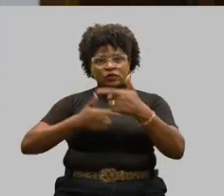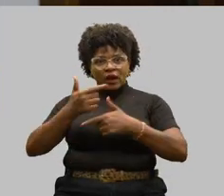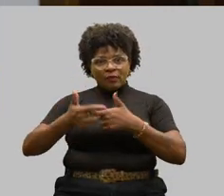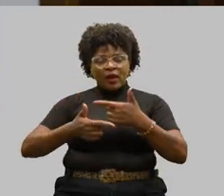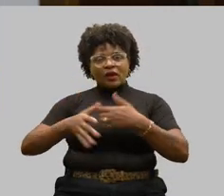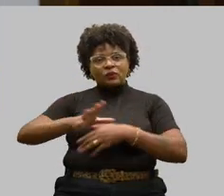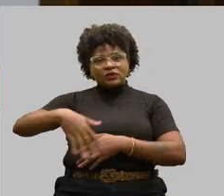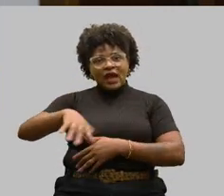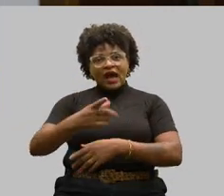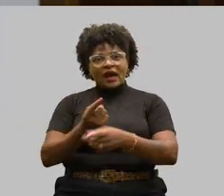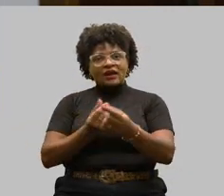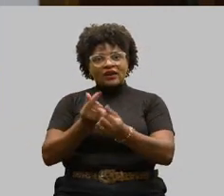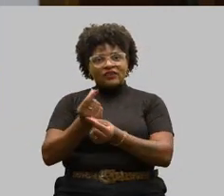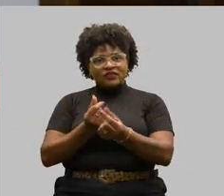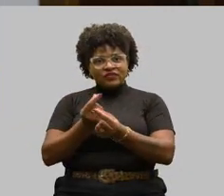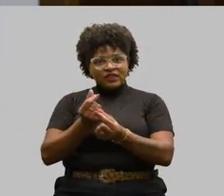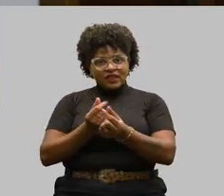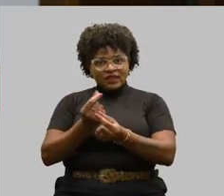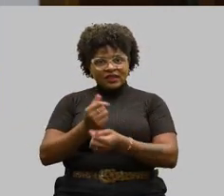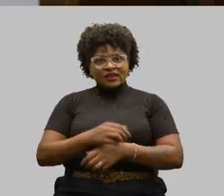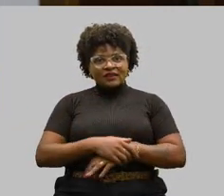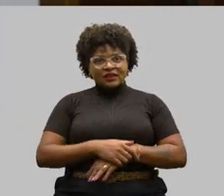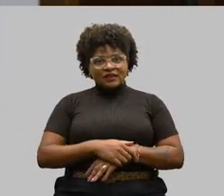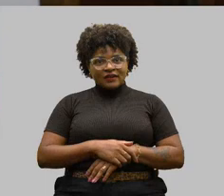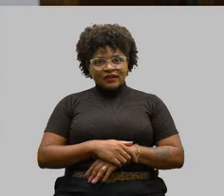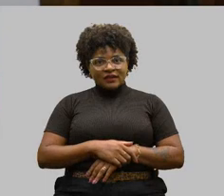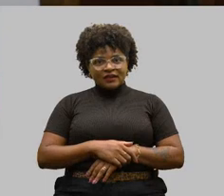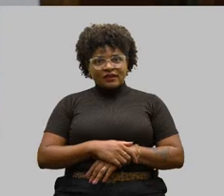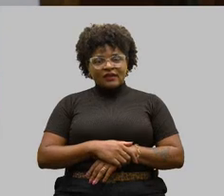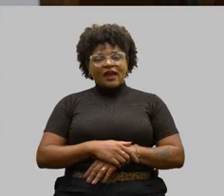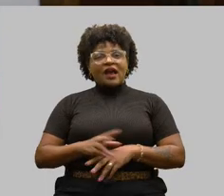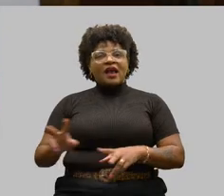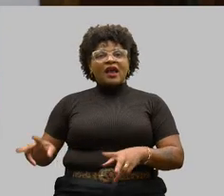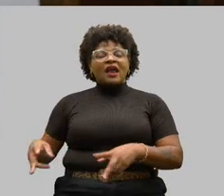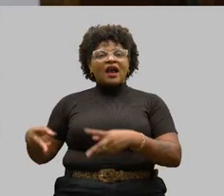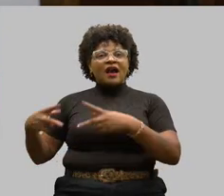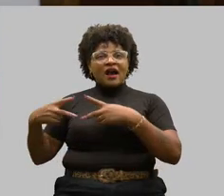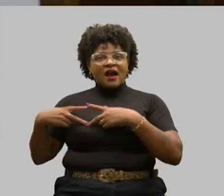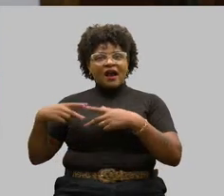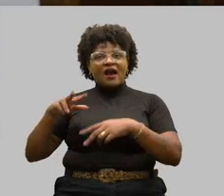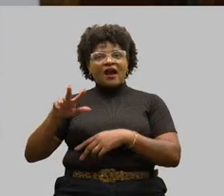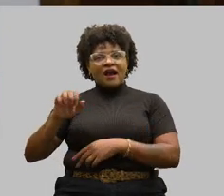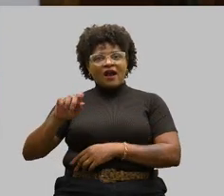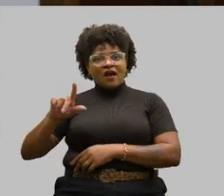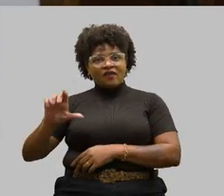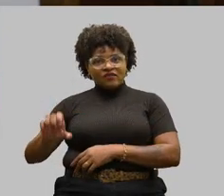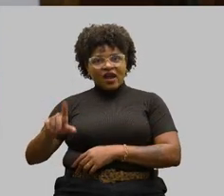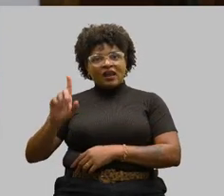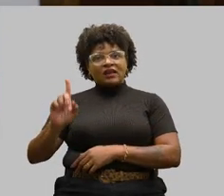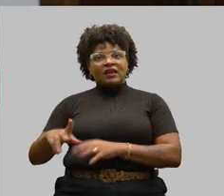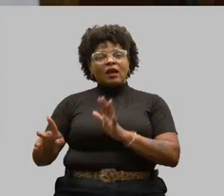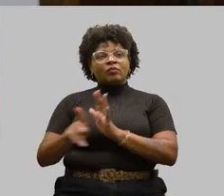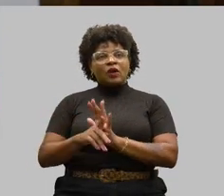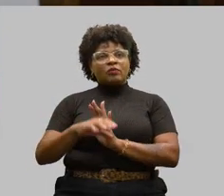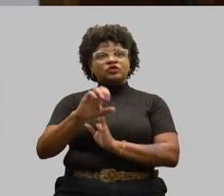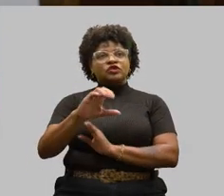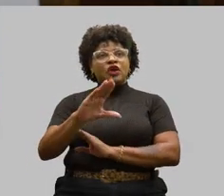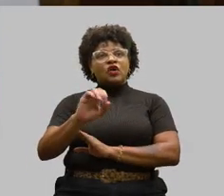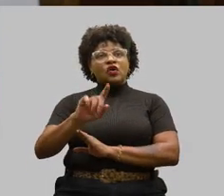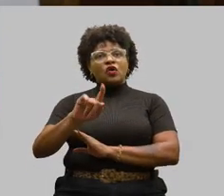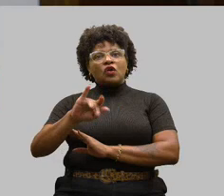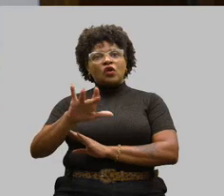agora do meu trabalho que eu trabalho na vale é uma empresa de tecnologia agora e